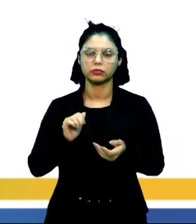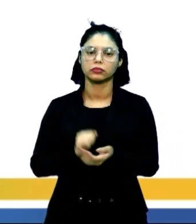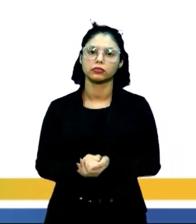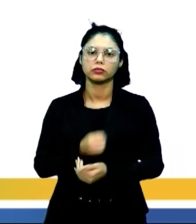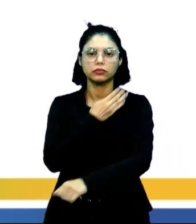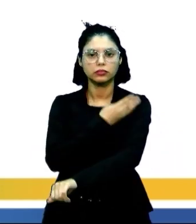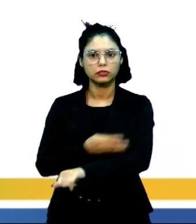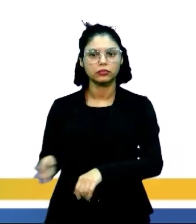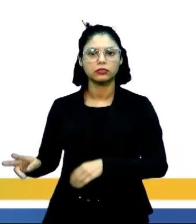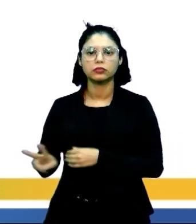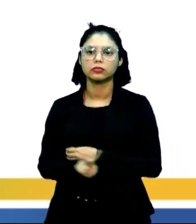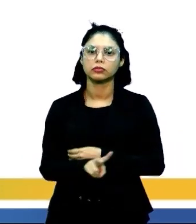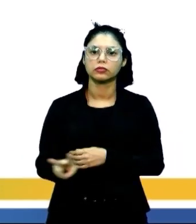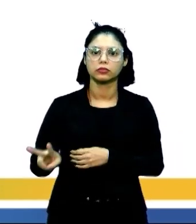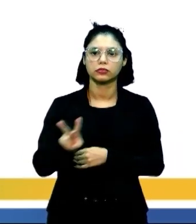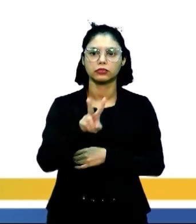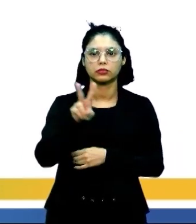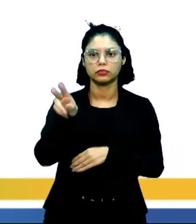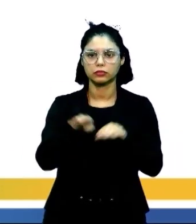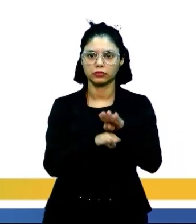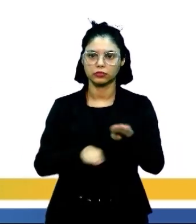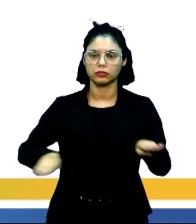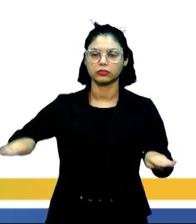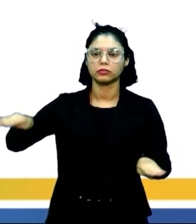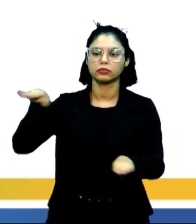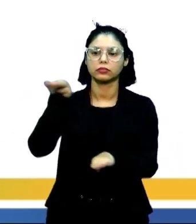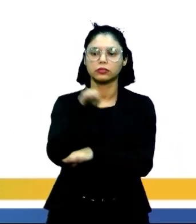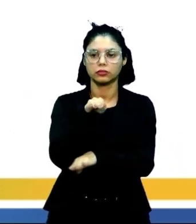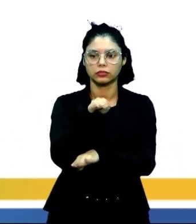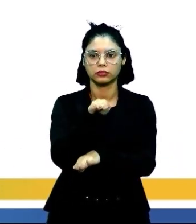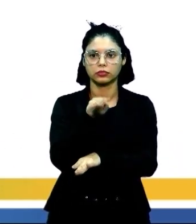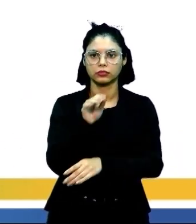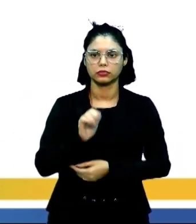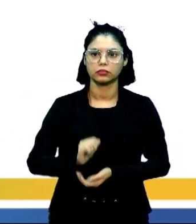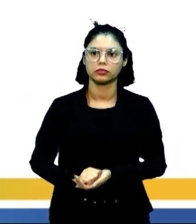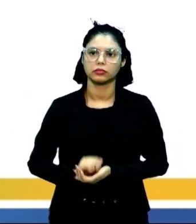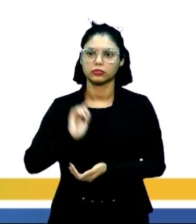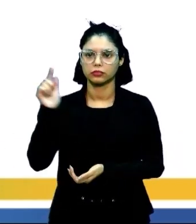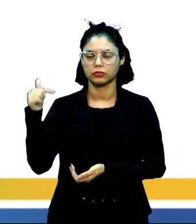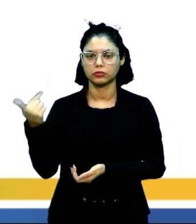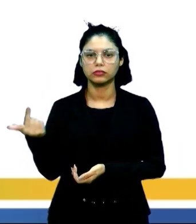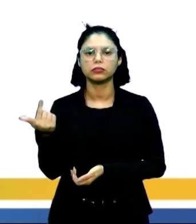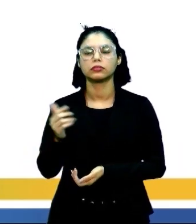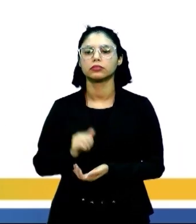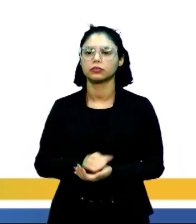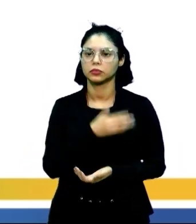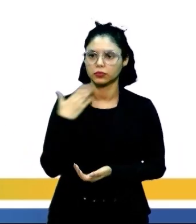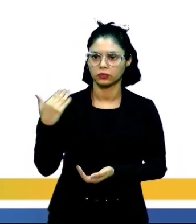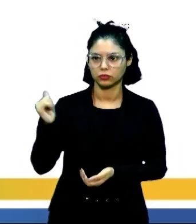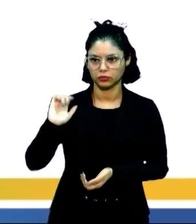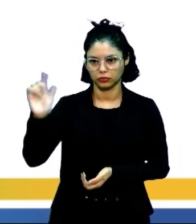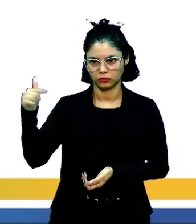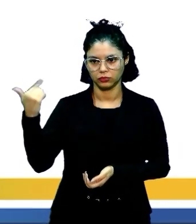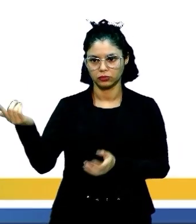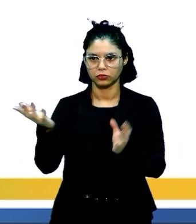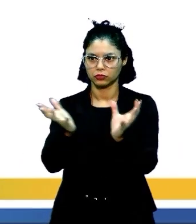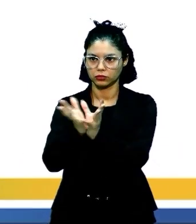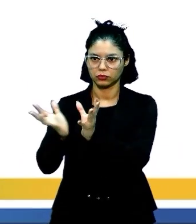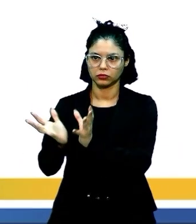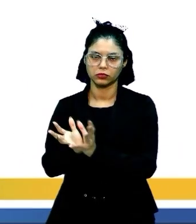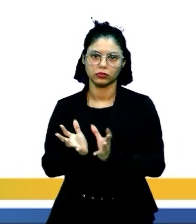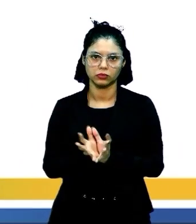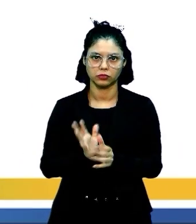seus hábitos, costumes e valores como sendo superiores ou melhores que os